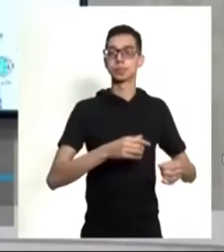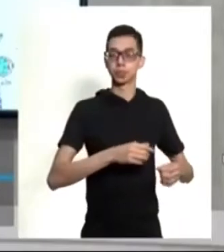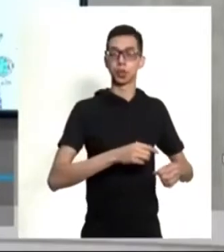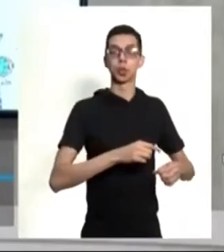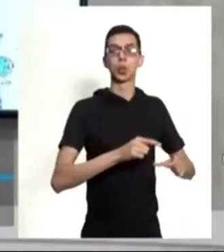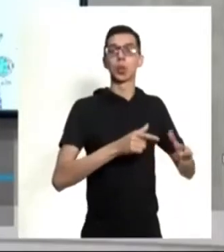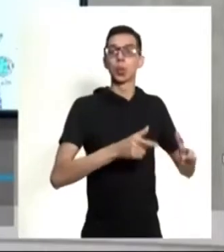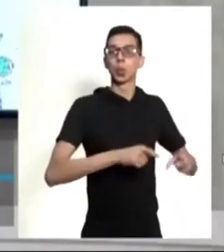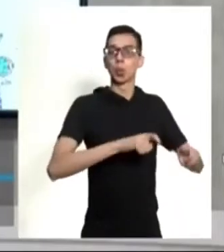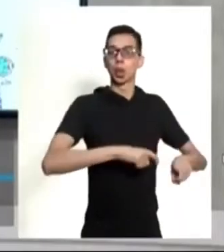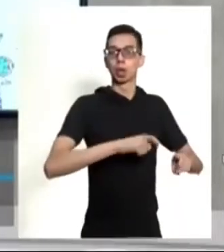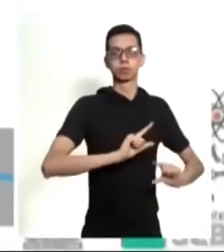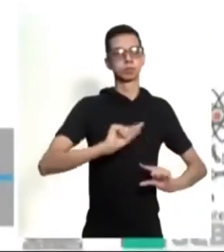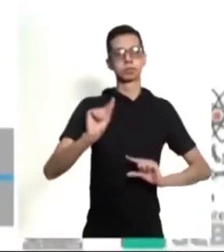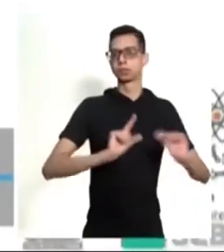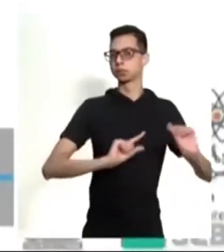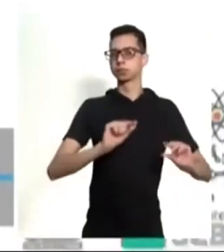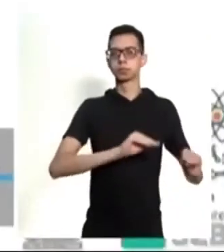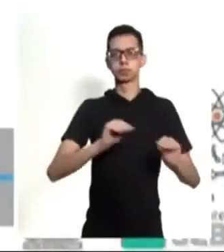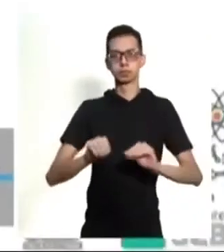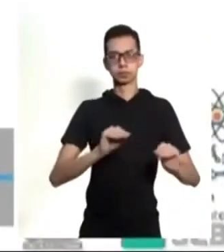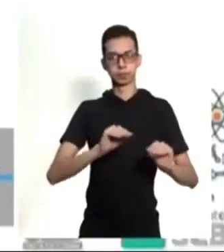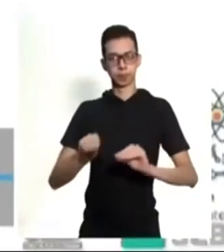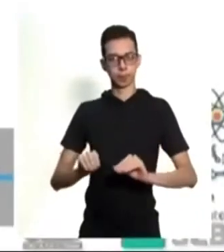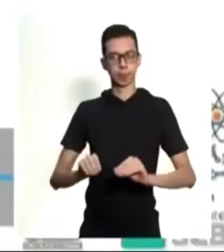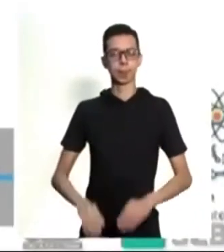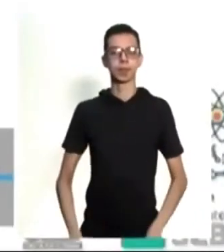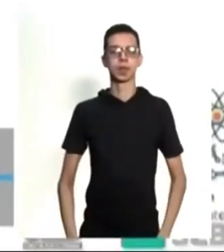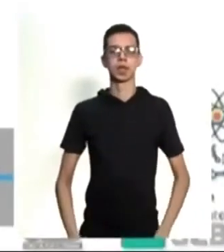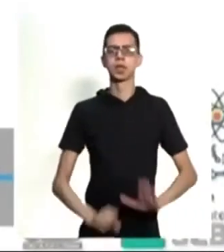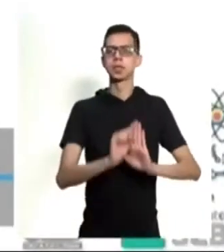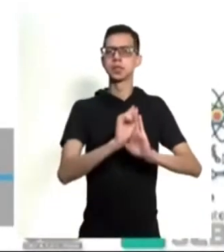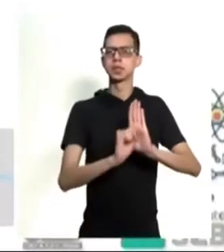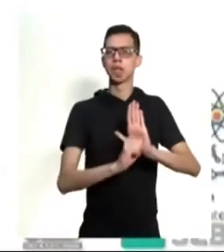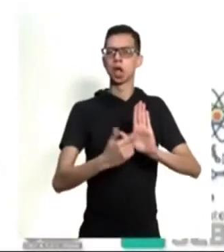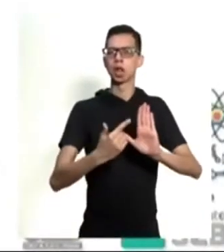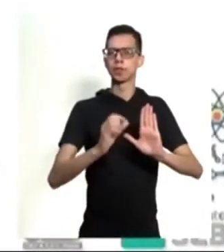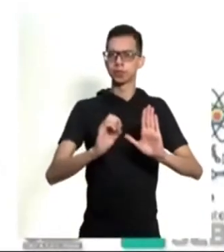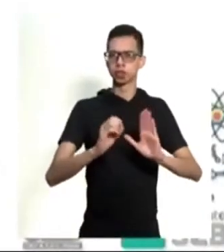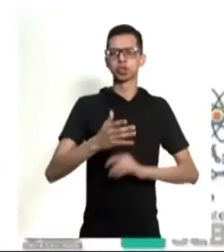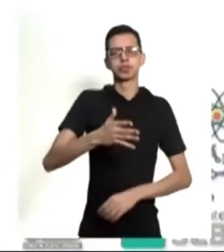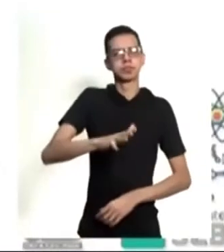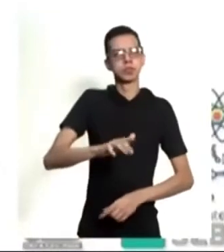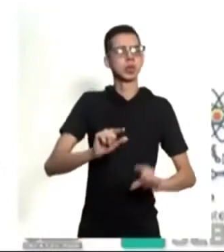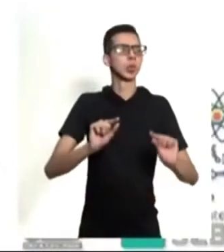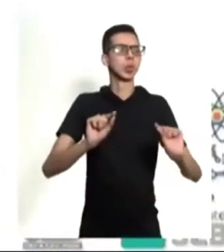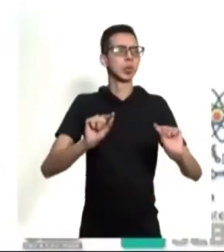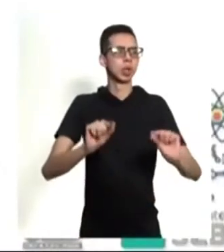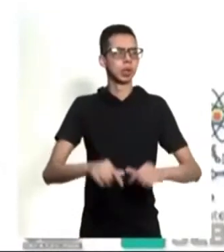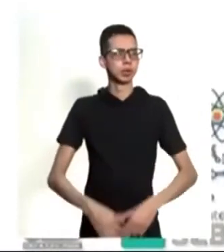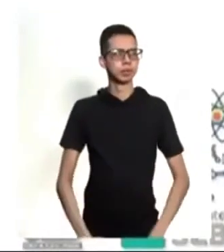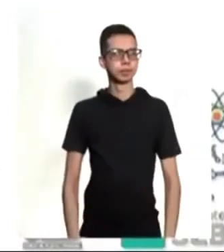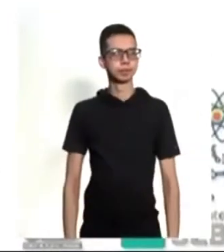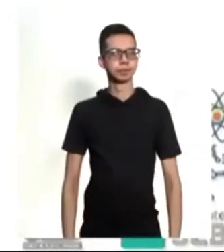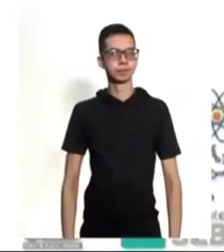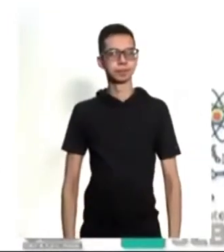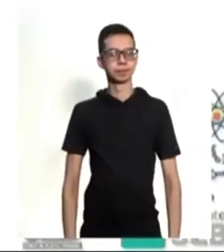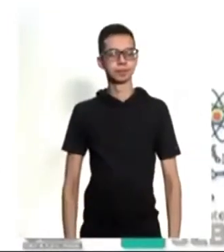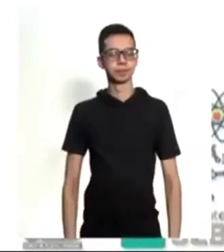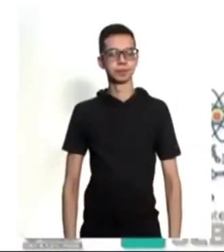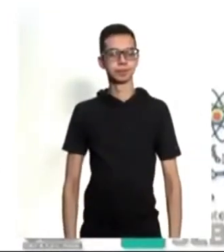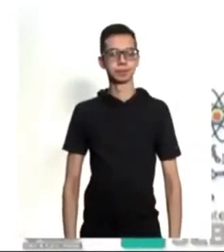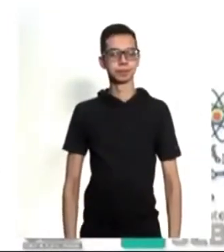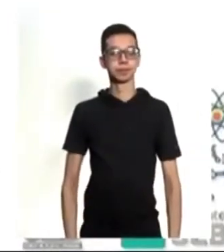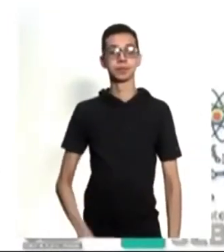campo, lá em meados do século XX, eram principalmente a concentração fundiária,